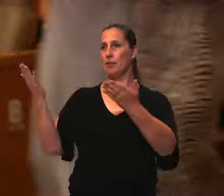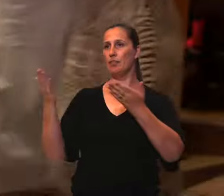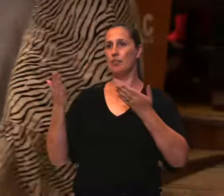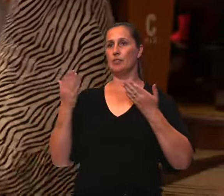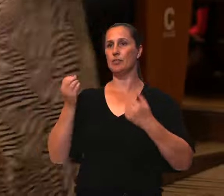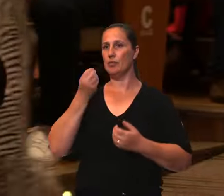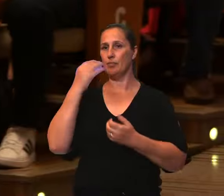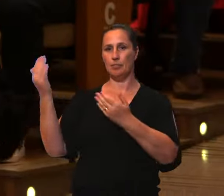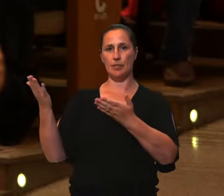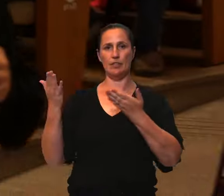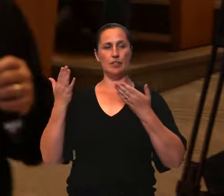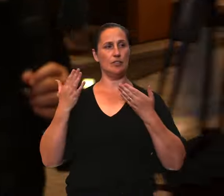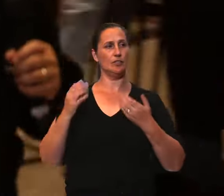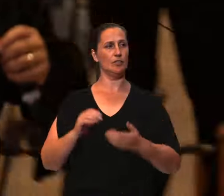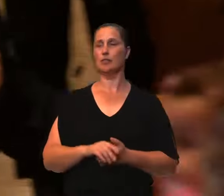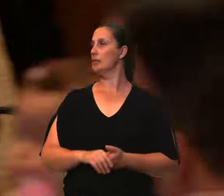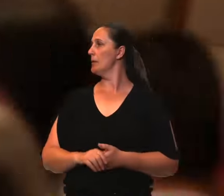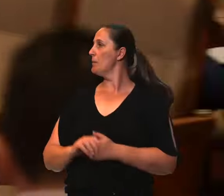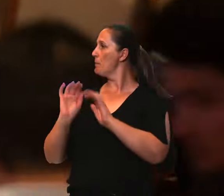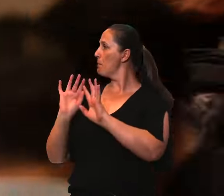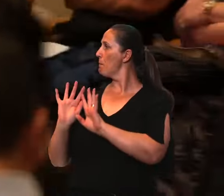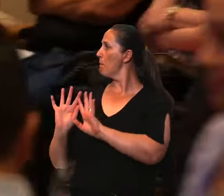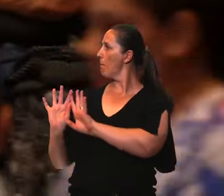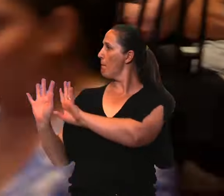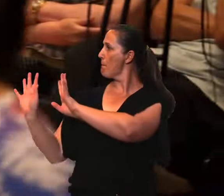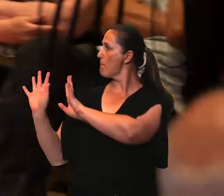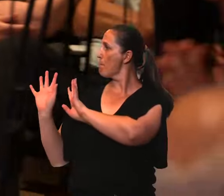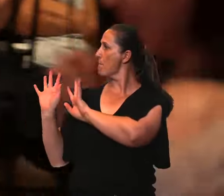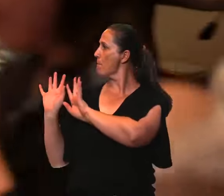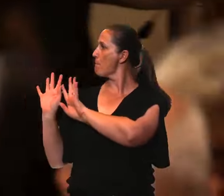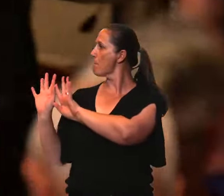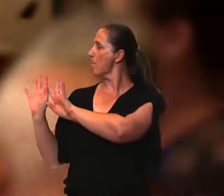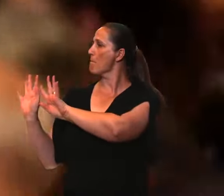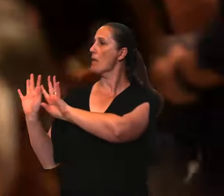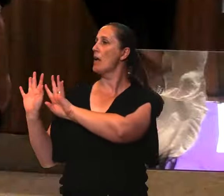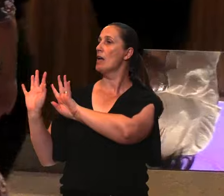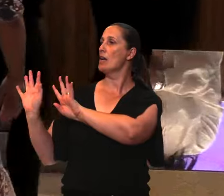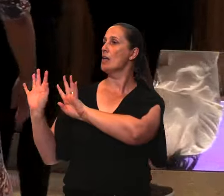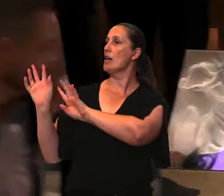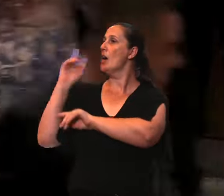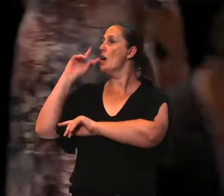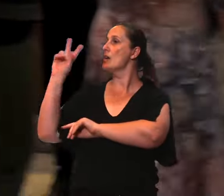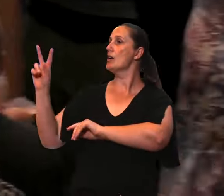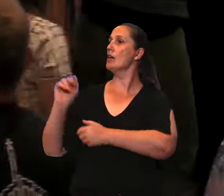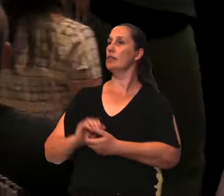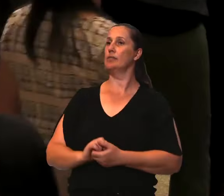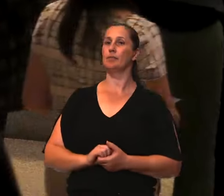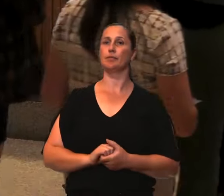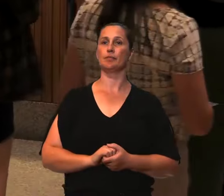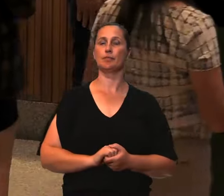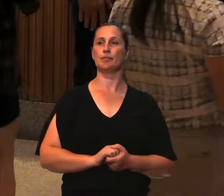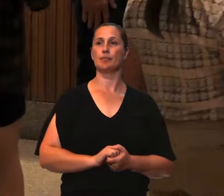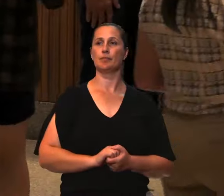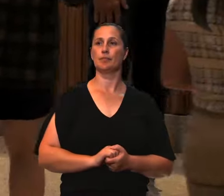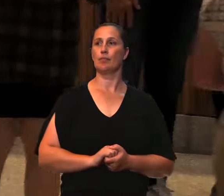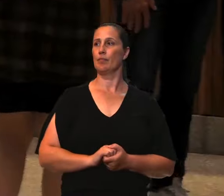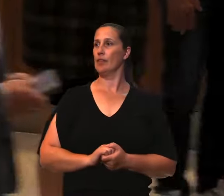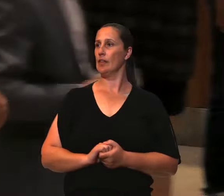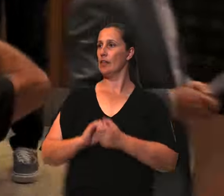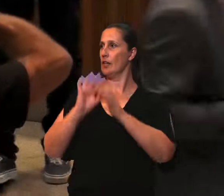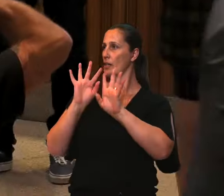aqui encosta aqui gente encosta no paredão aqui encosta aqui gente encosta aqui olha paraa frente ó Isso encosta